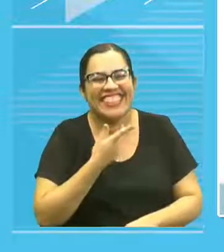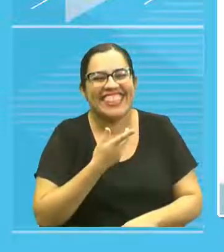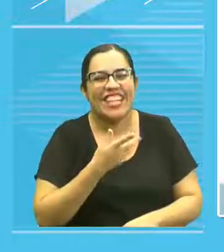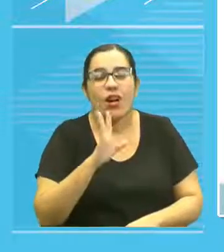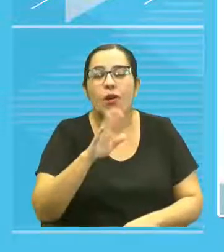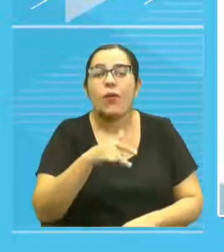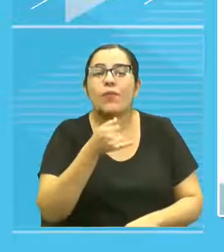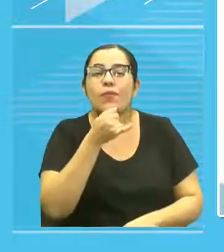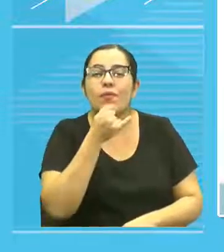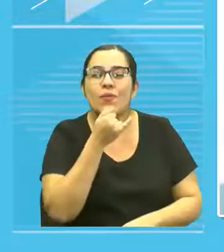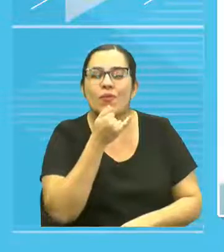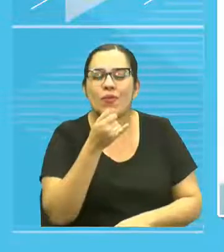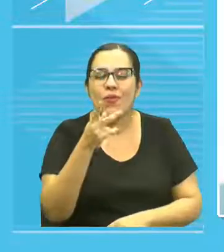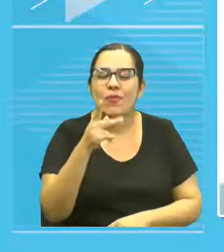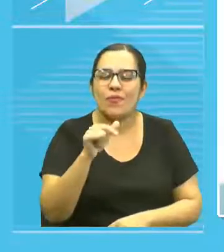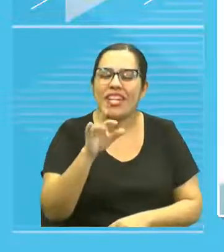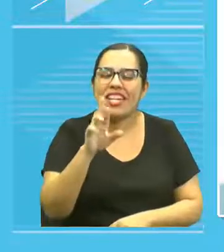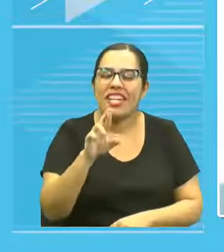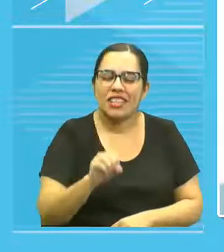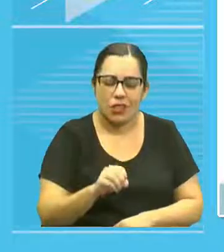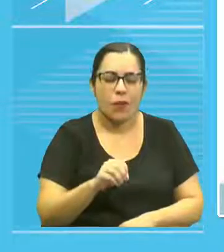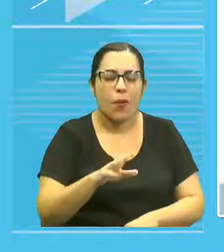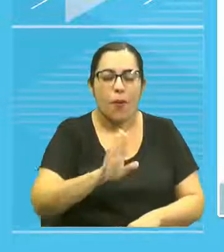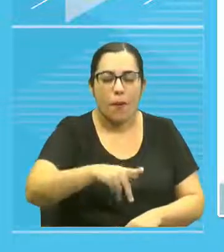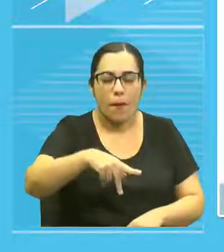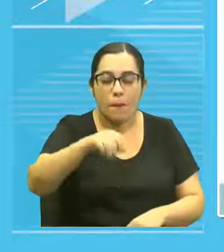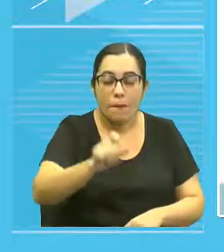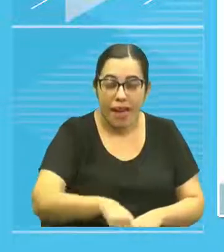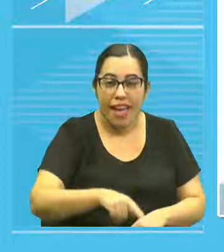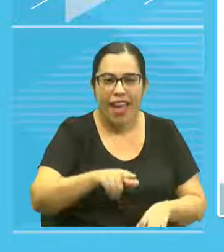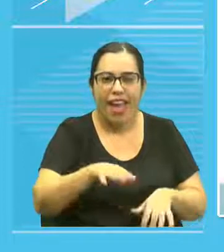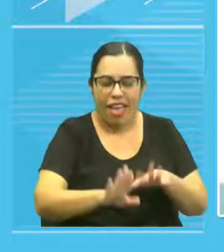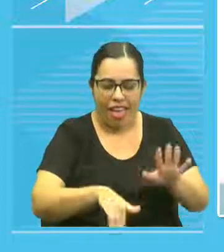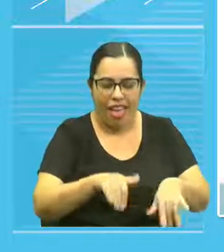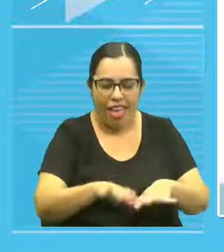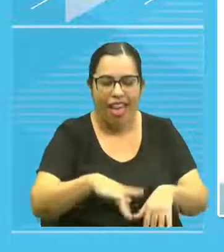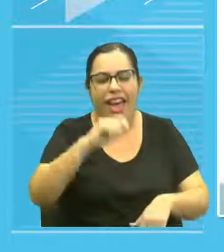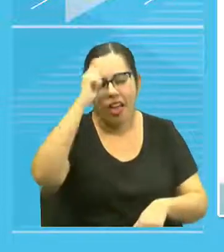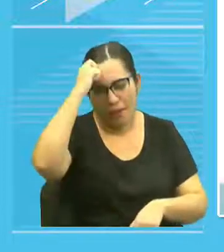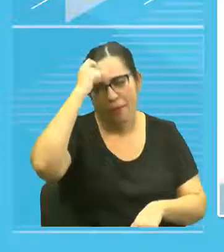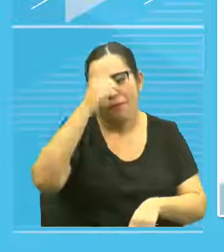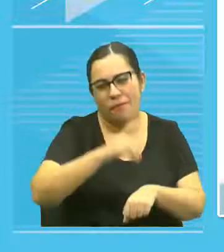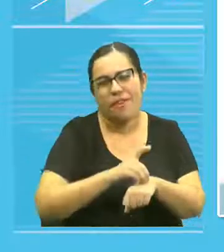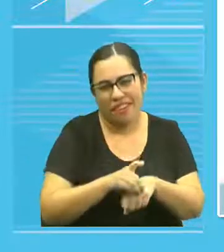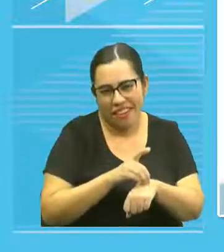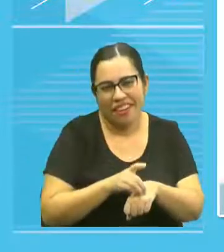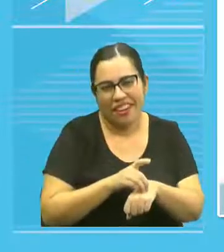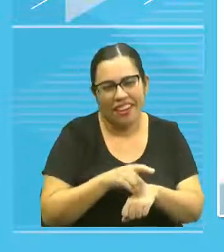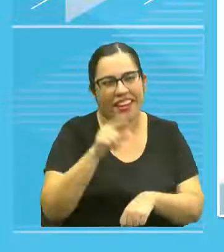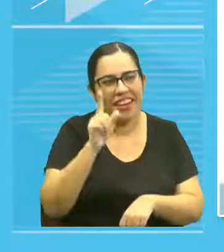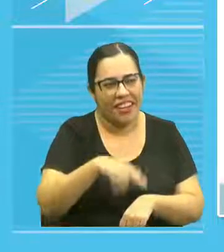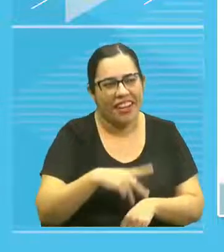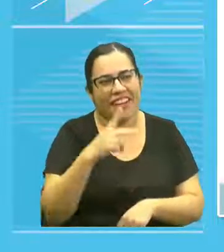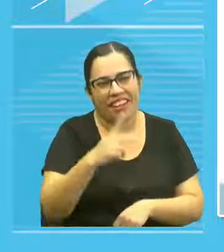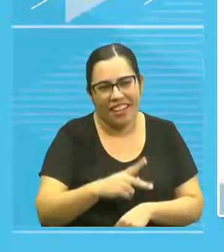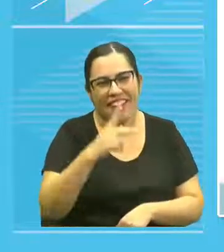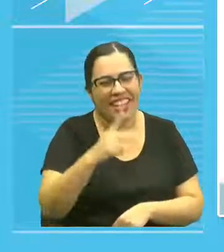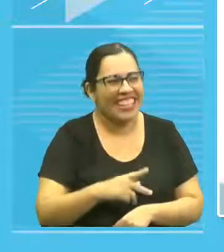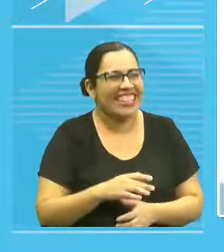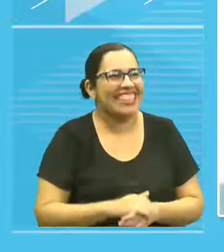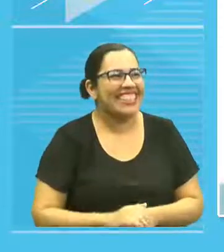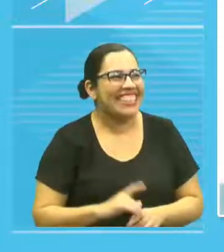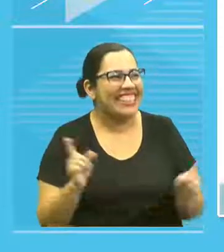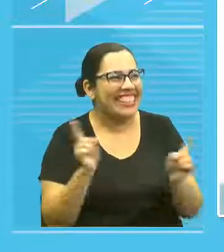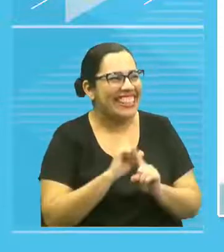o pelo do peito do pé de Pedro é preto a gente dá trabalho aqui postado todas e é mais uma vez eu vou fazer ela